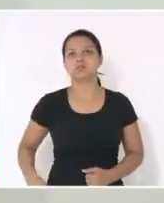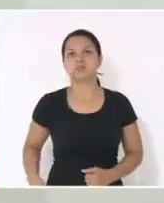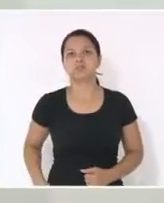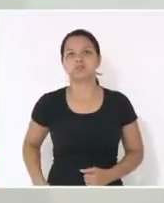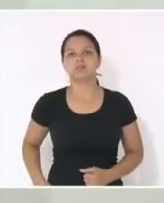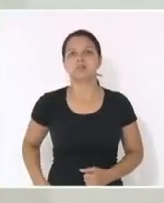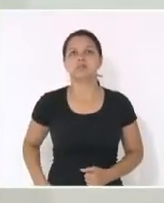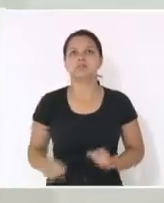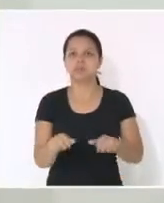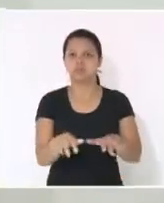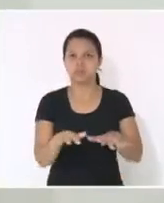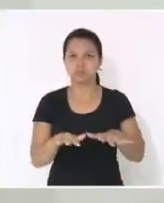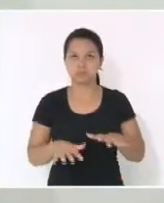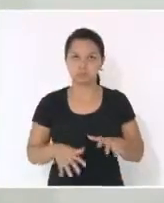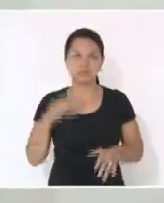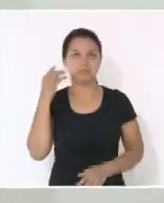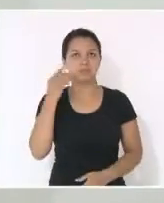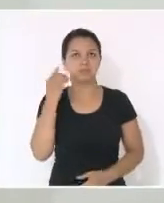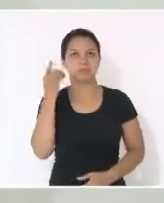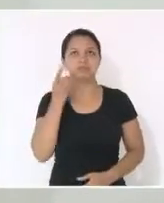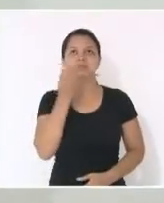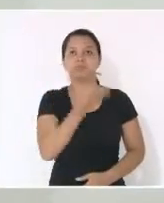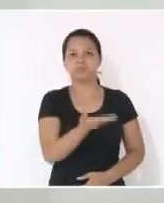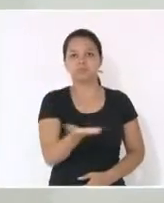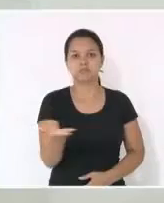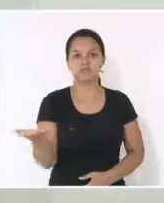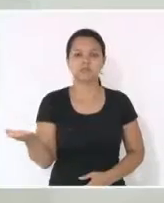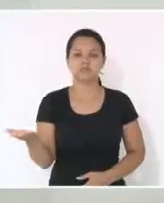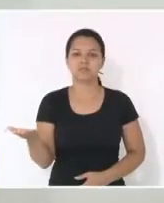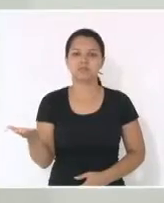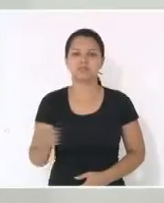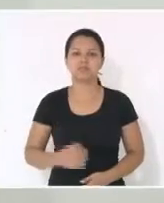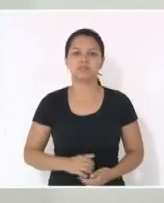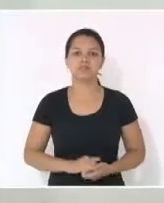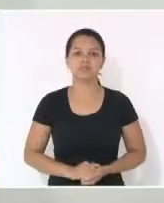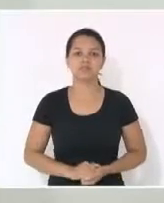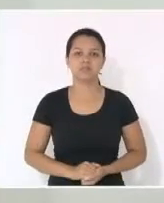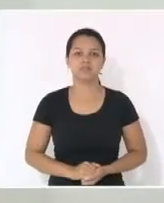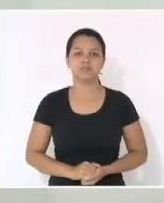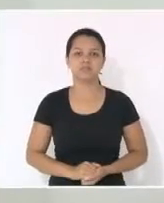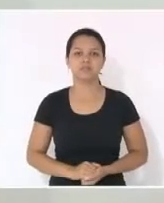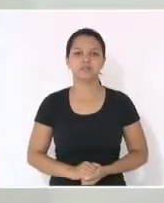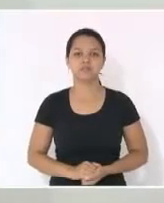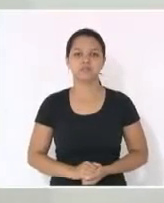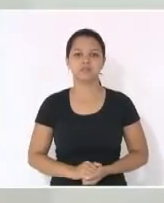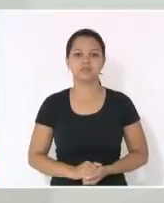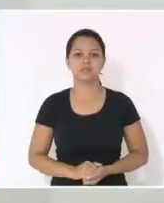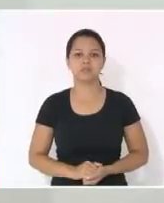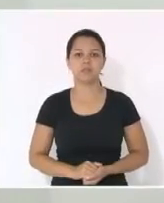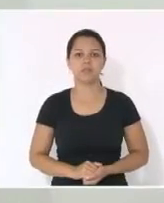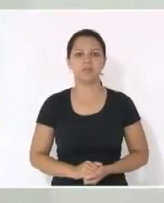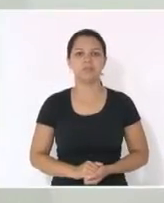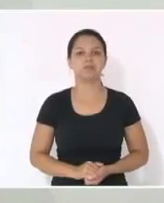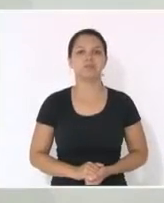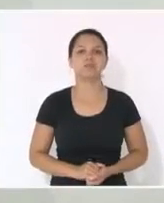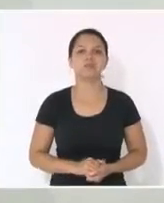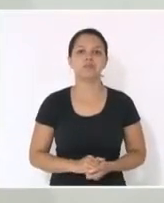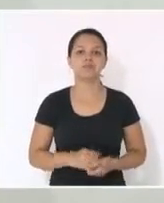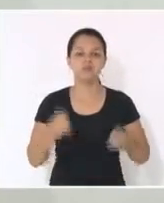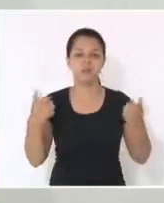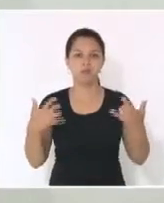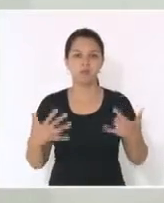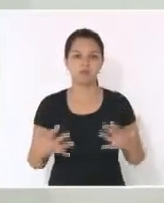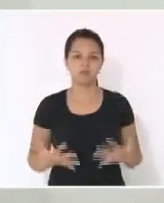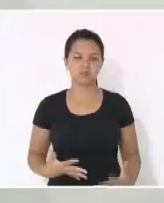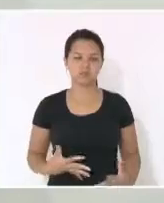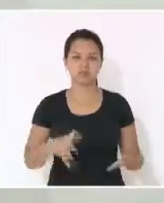senhoras deputadas até pra a atitude de somar com o tema já